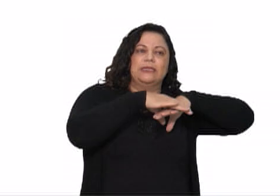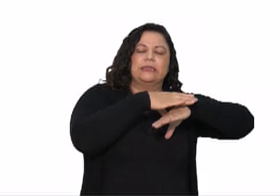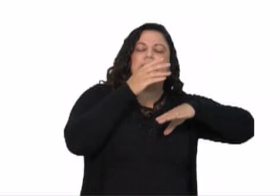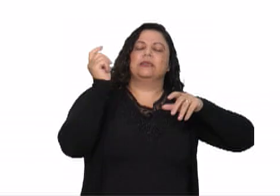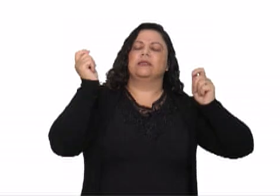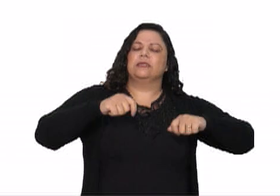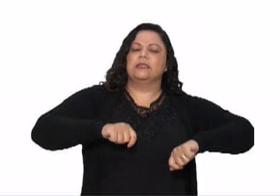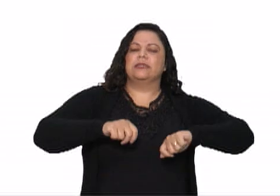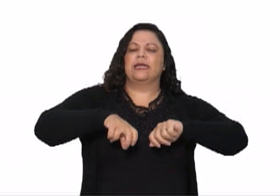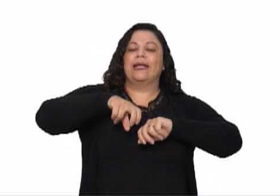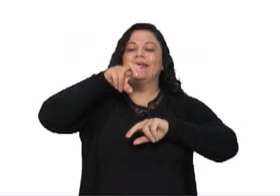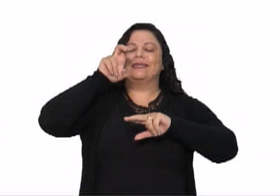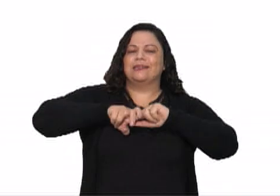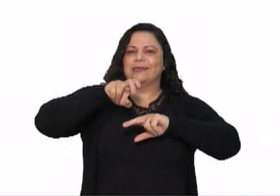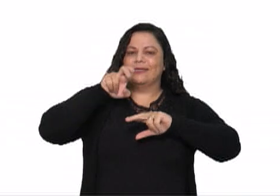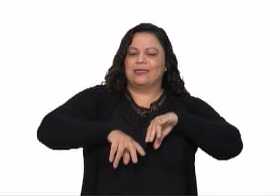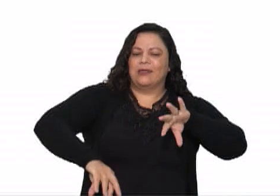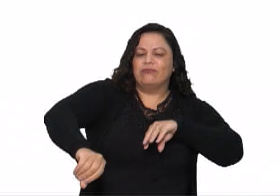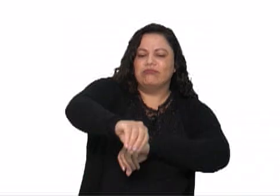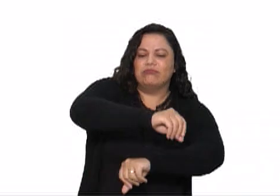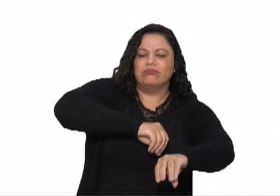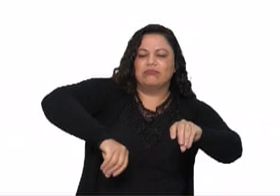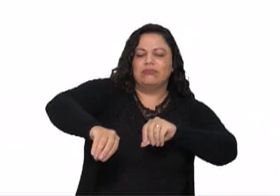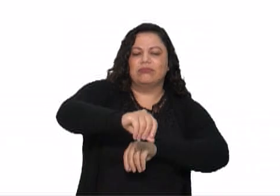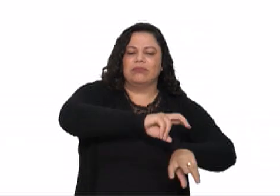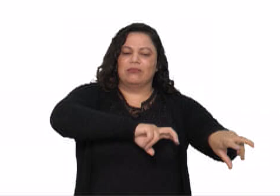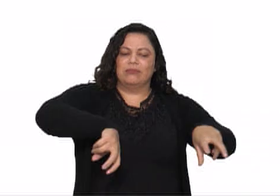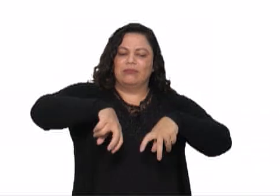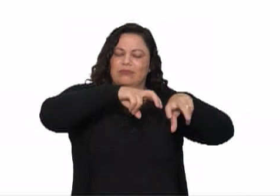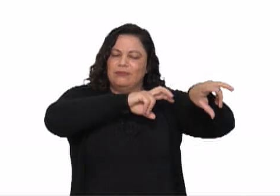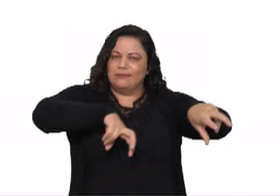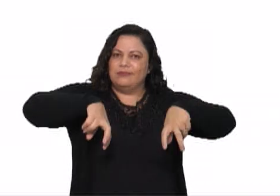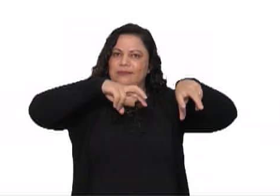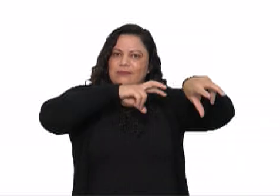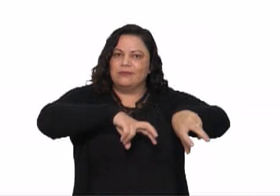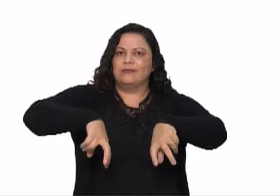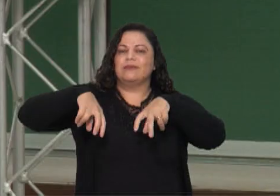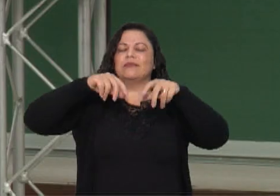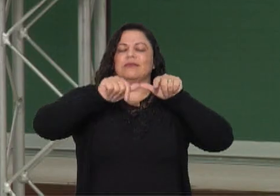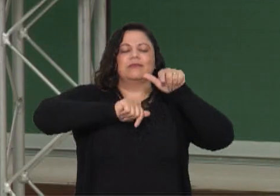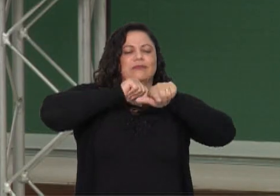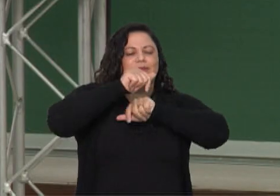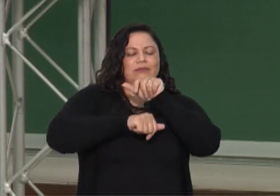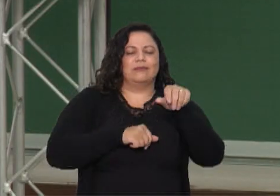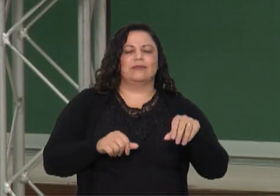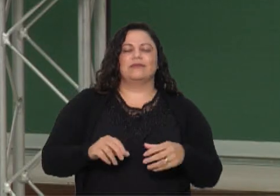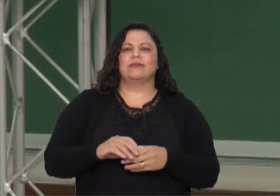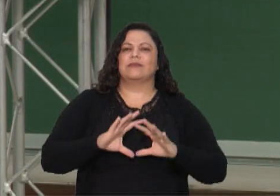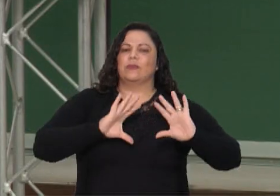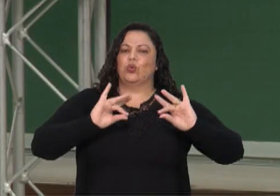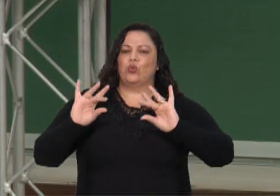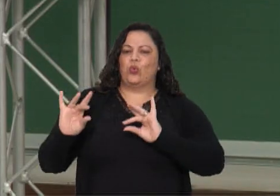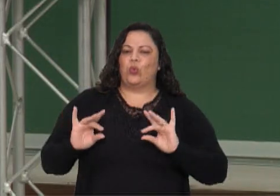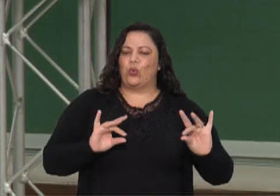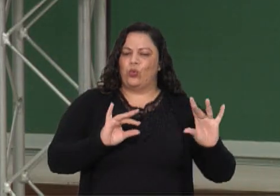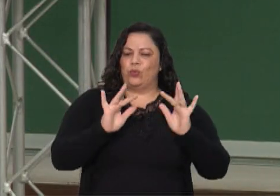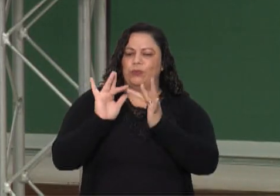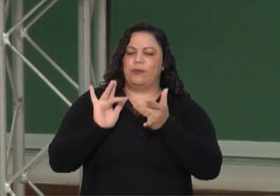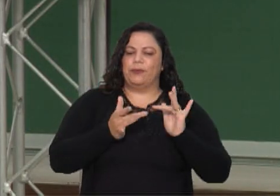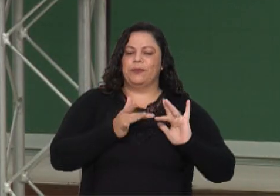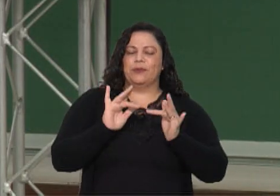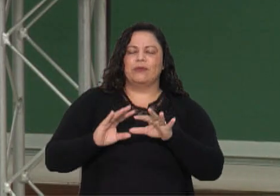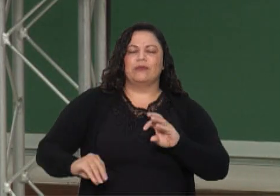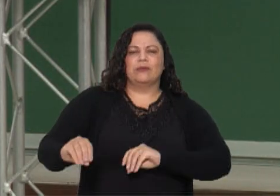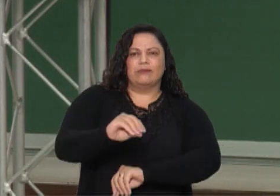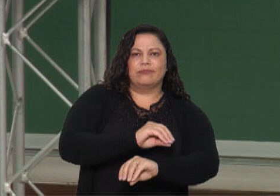na terra, representando ali o trabalhador e sua intimidade com a terra, certo? Muito bem,